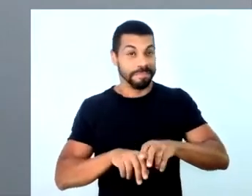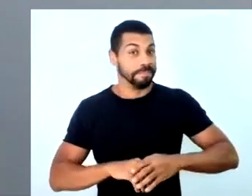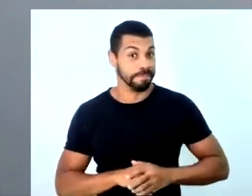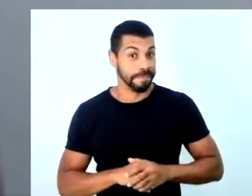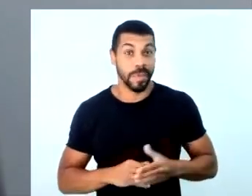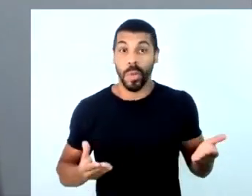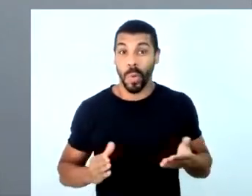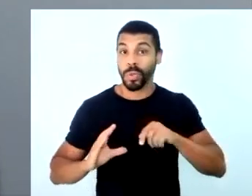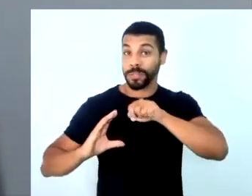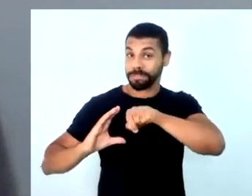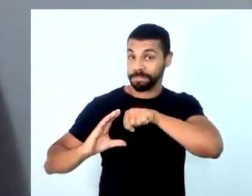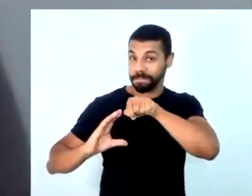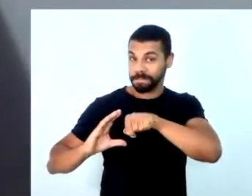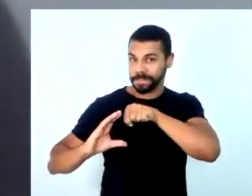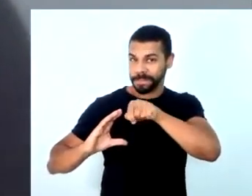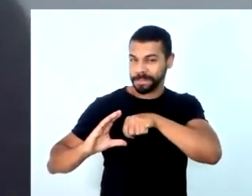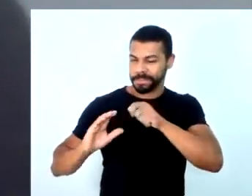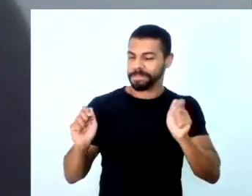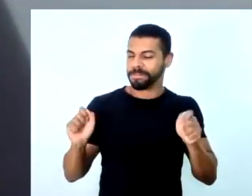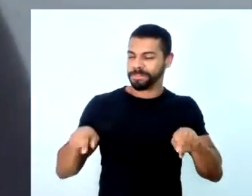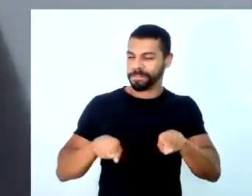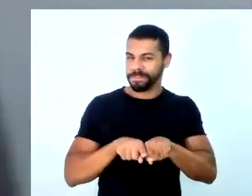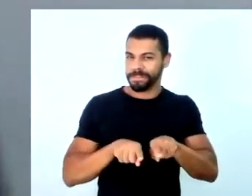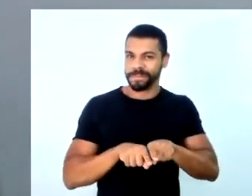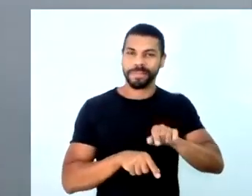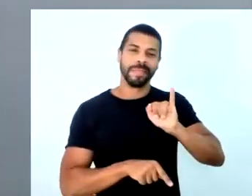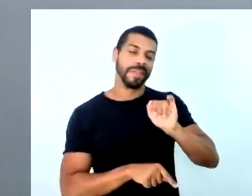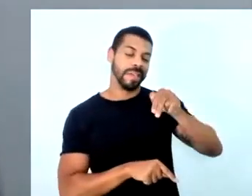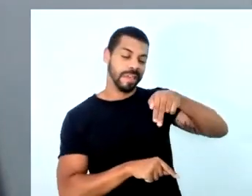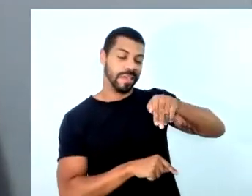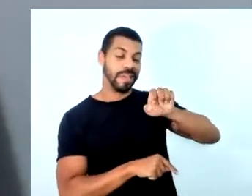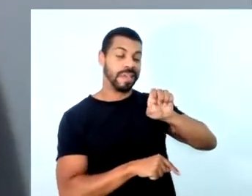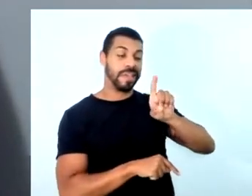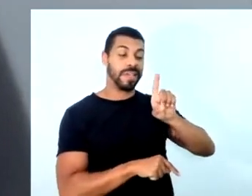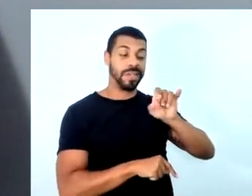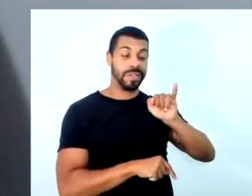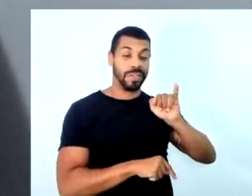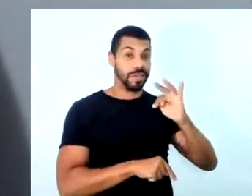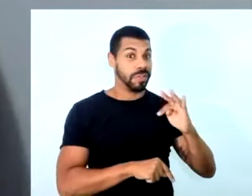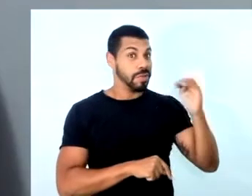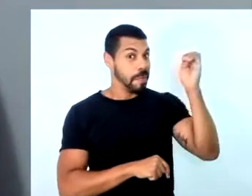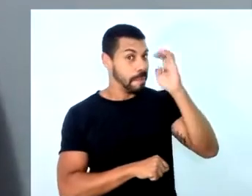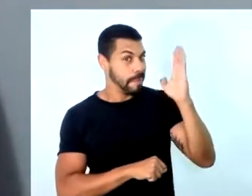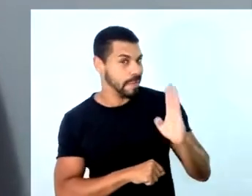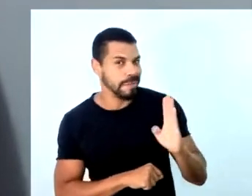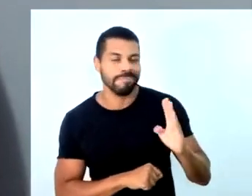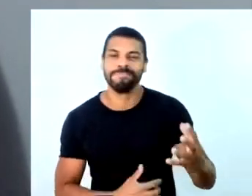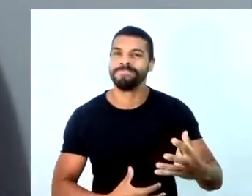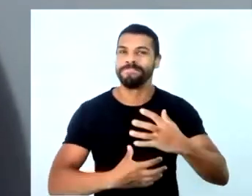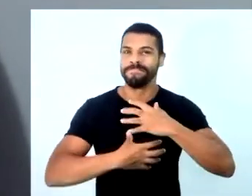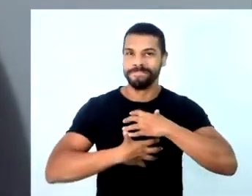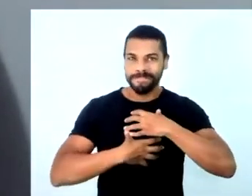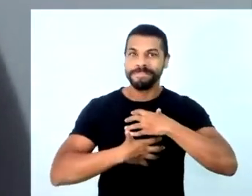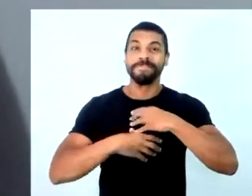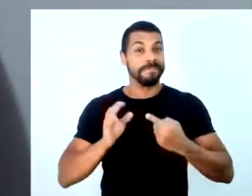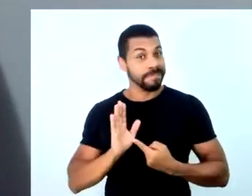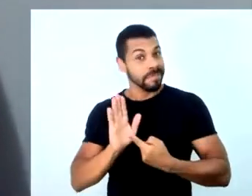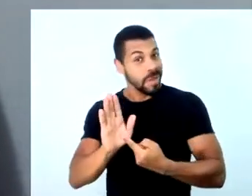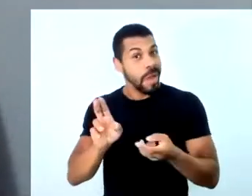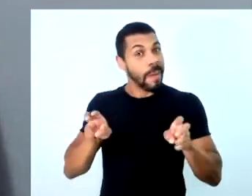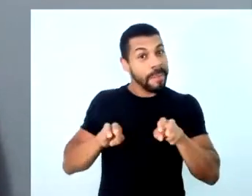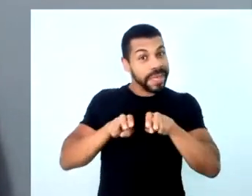patrocina. Dessa vez, nós temos aqui o Inédit Brasil, né, que a gente tem aqui o prazer de, mais uma